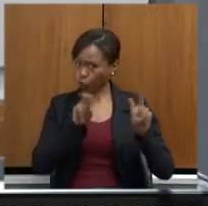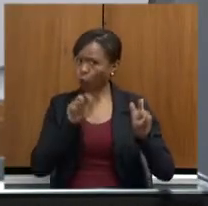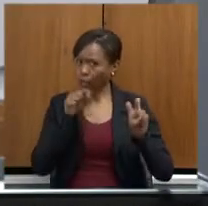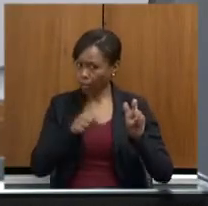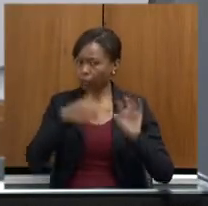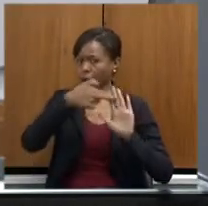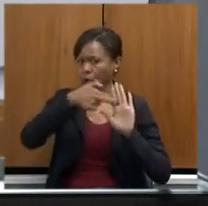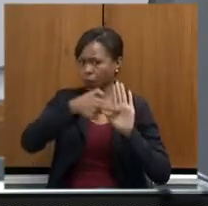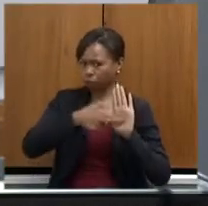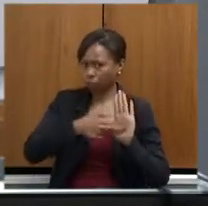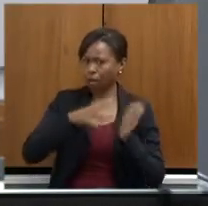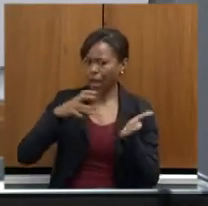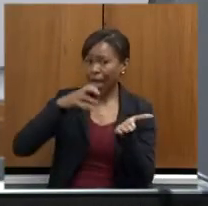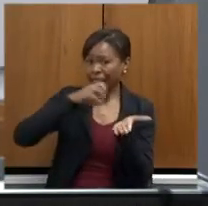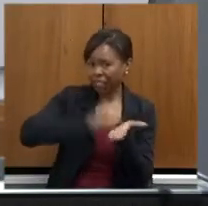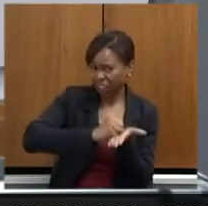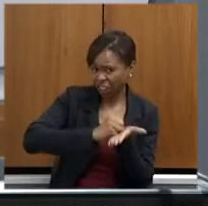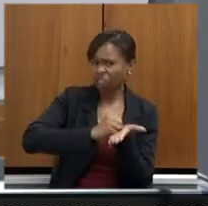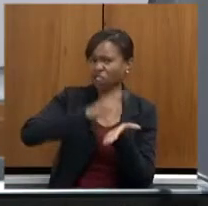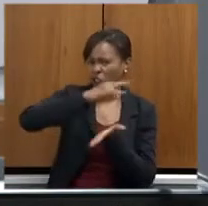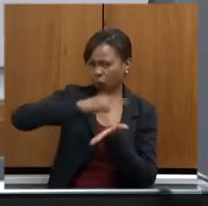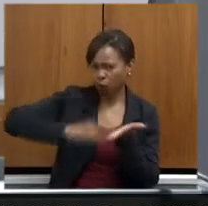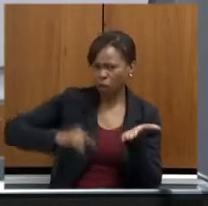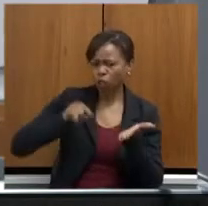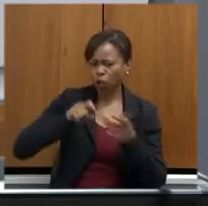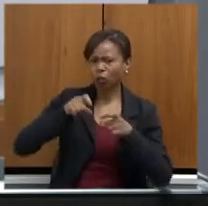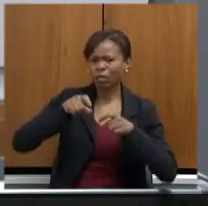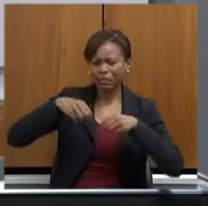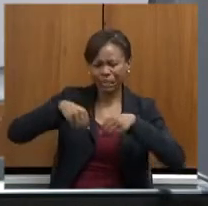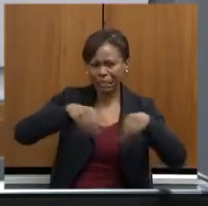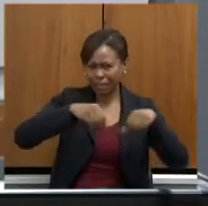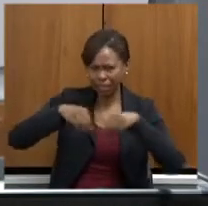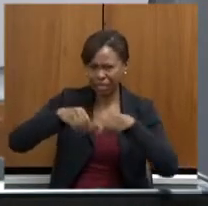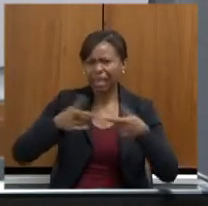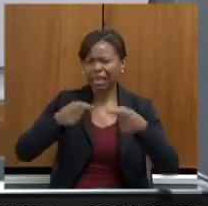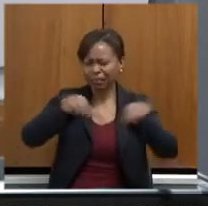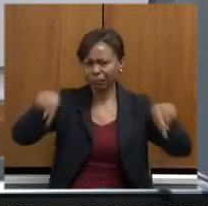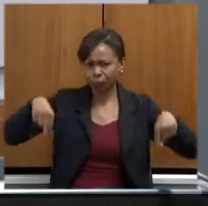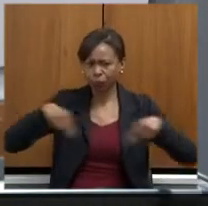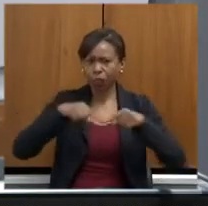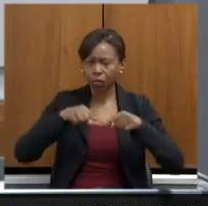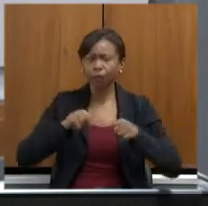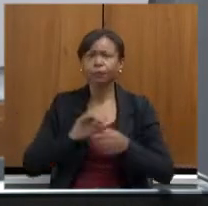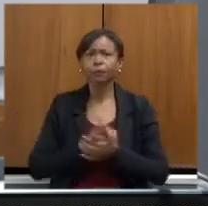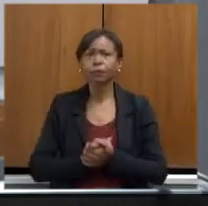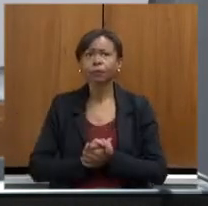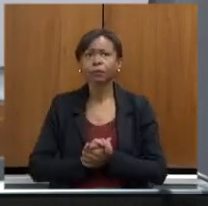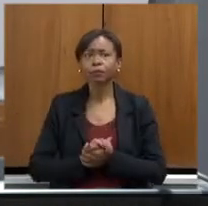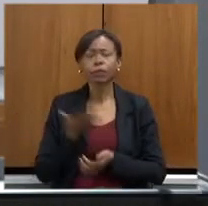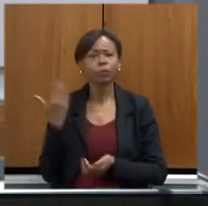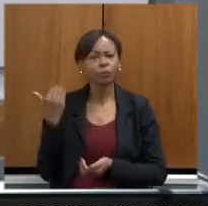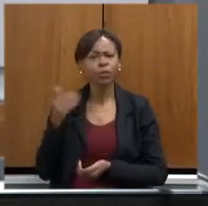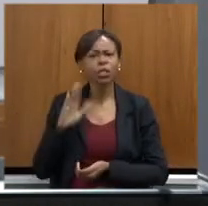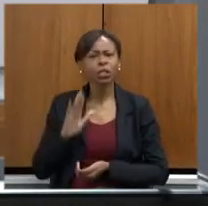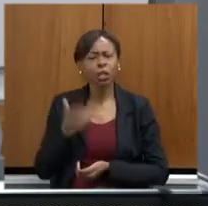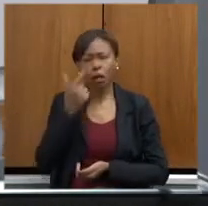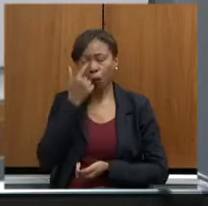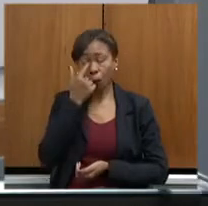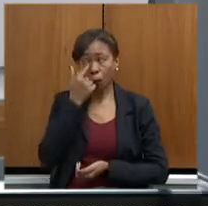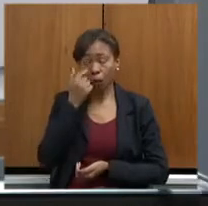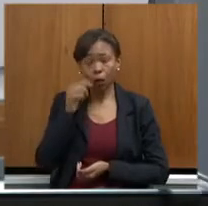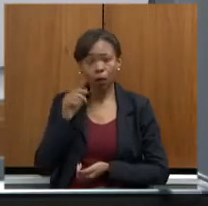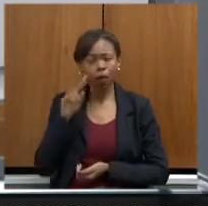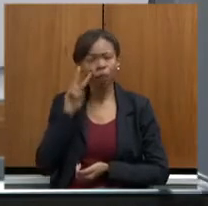do deputado Tadeu Leite passou Live pela secretaria e fazendo até teve uma nós